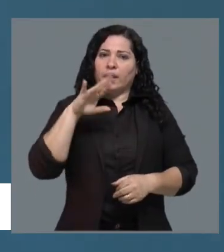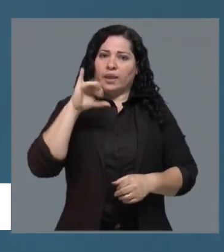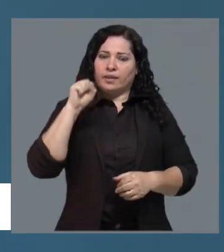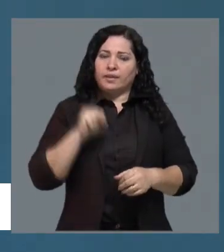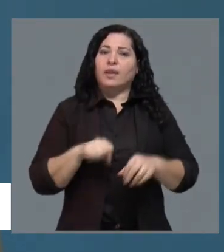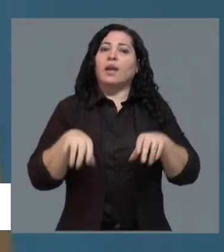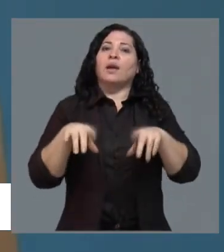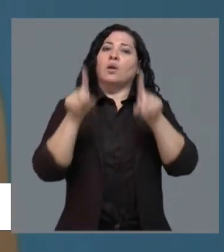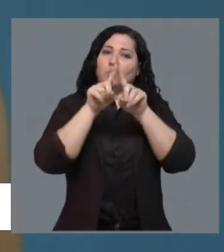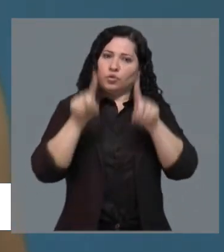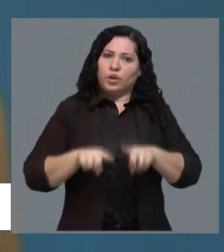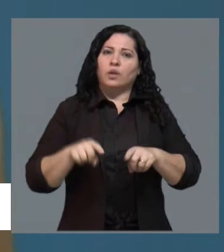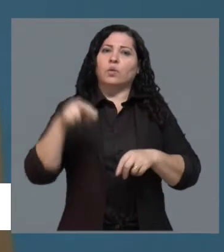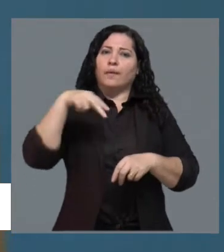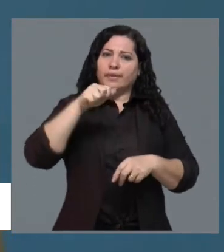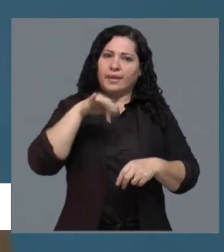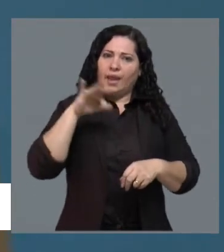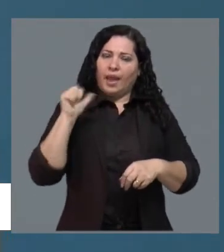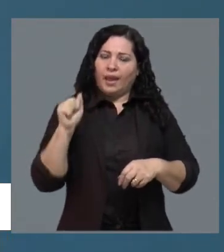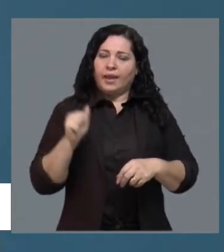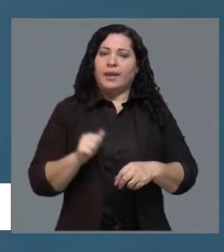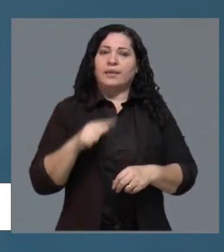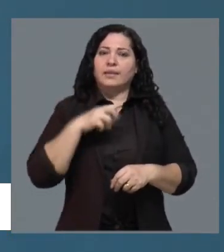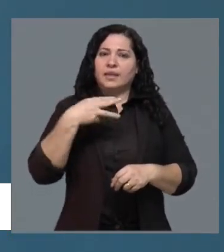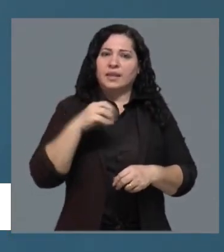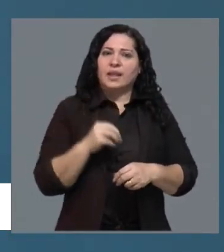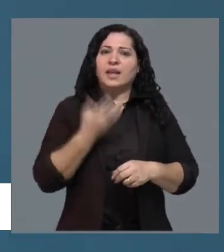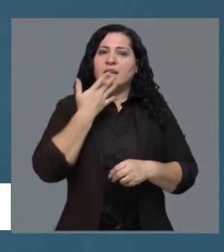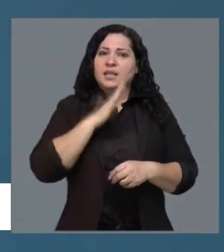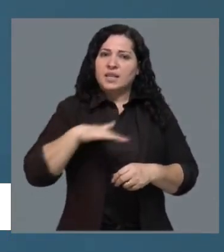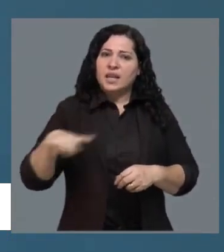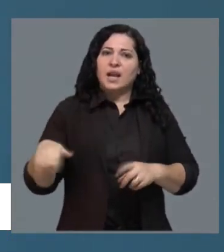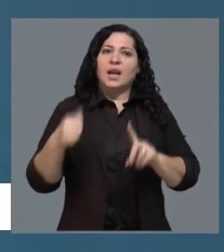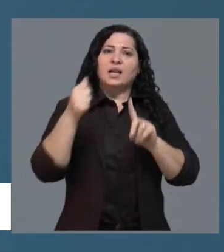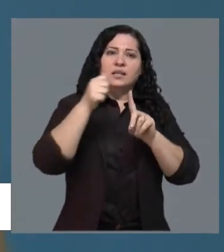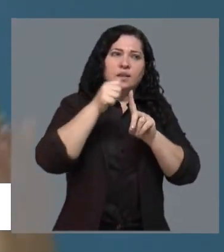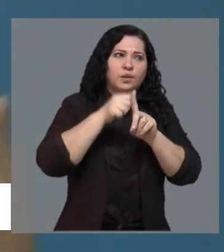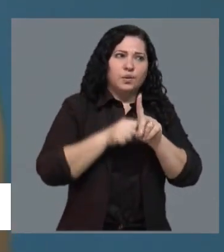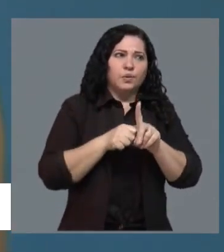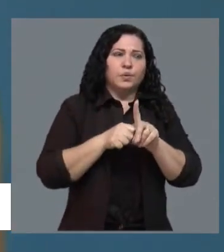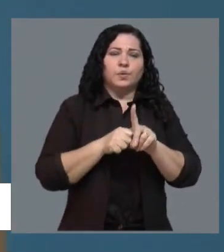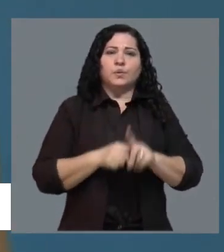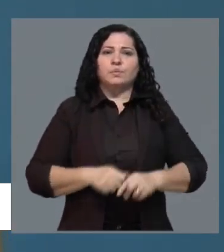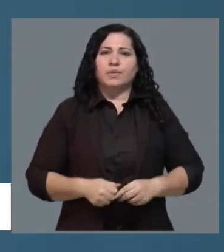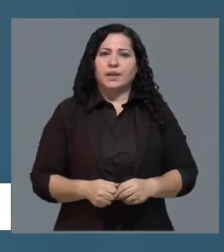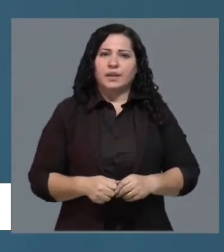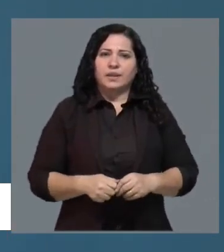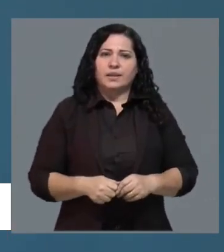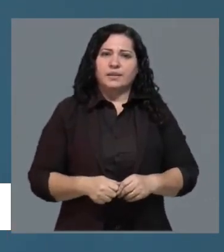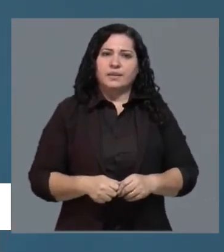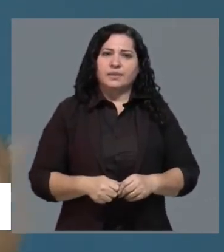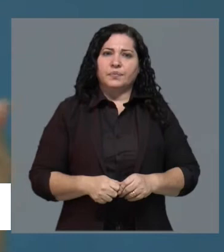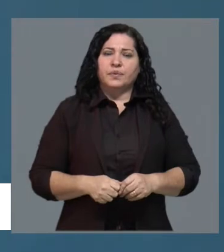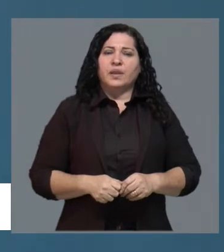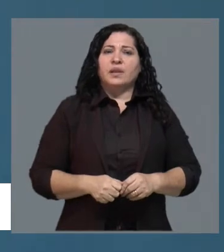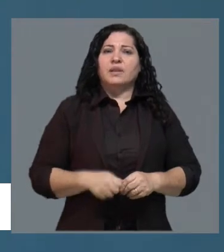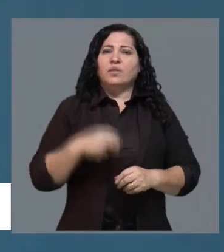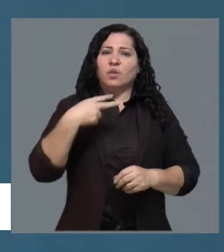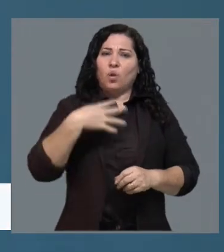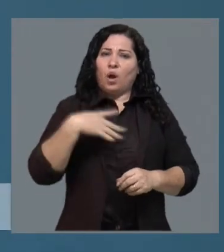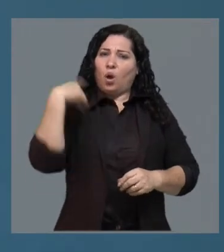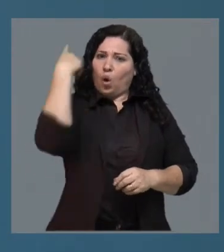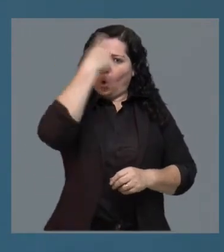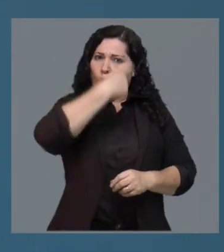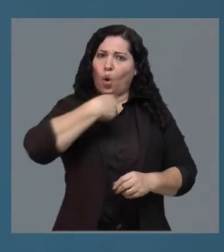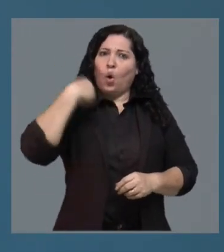projetos do NAIA. Nós atendemos lá até 30 crianças por mês, né? Nós abrigamos essas 30 crianças, funciona